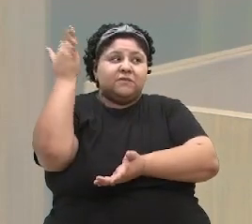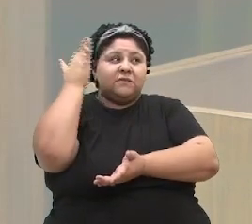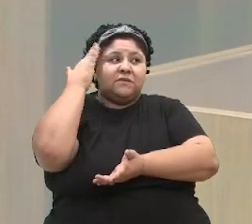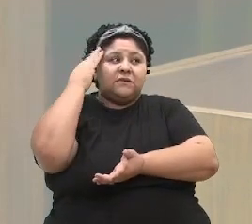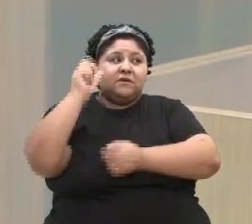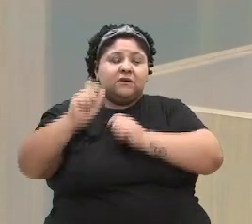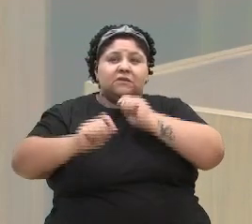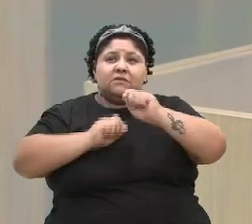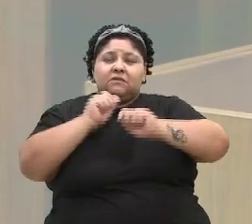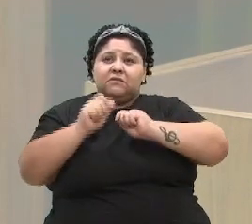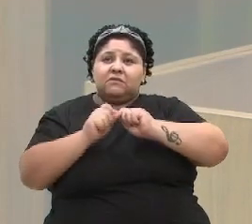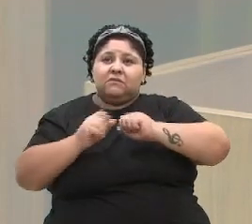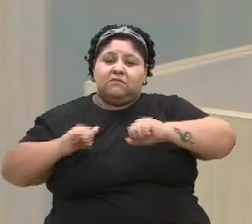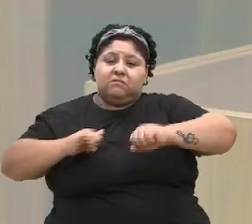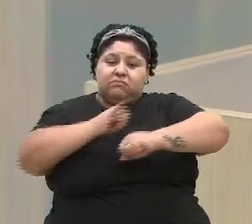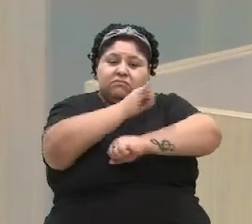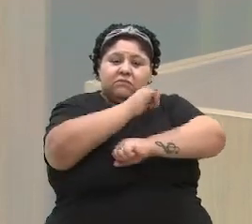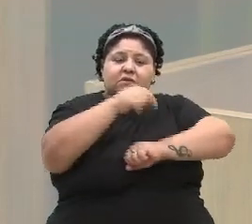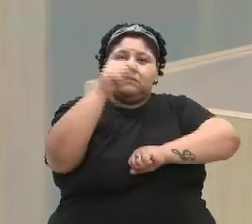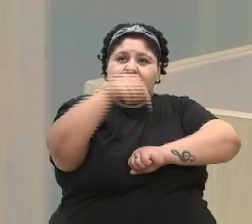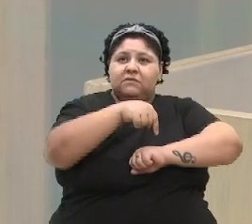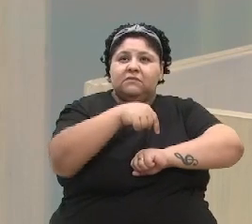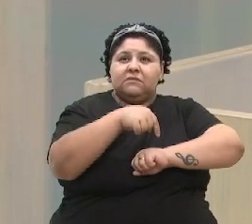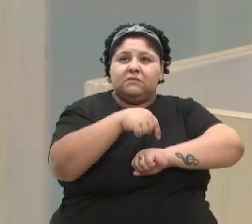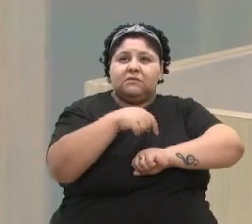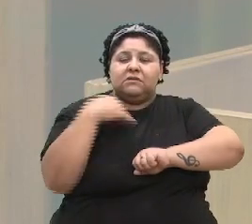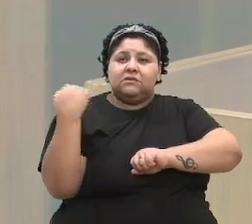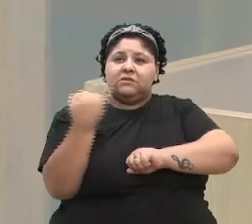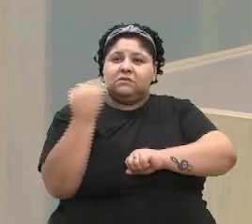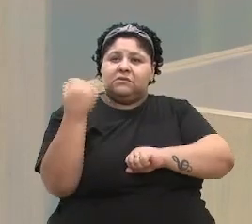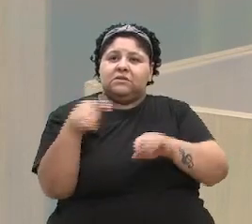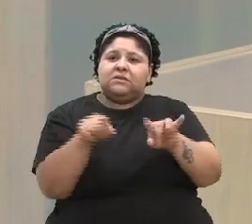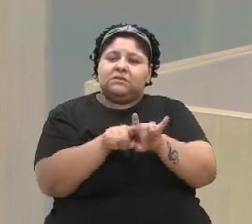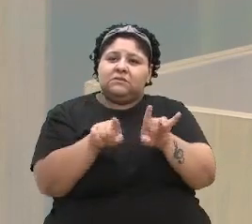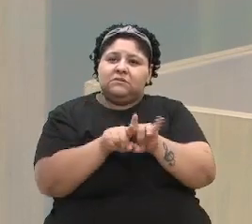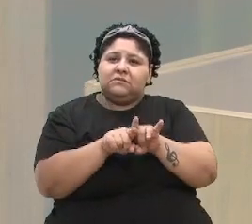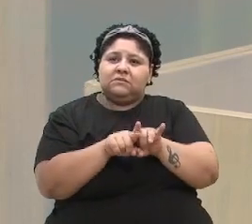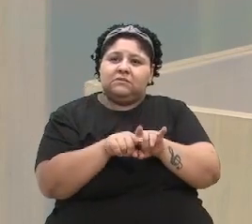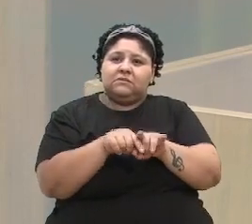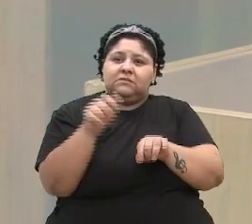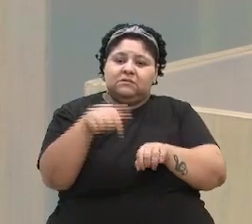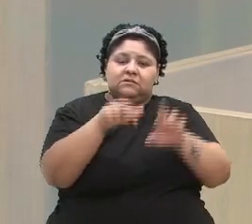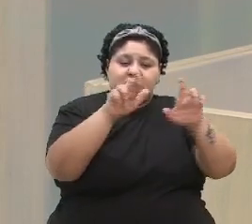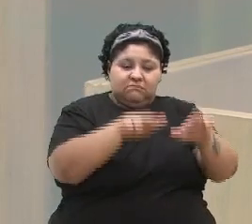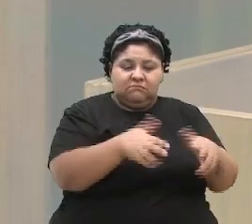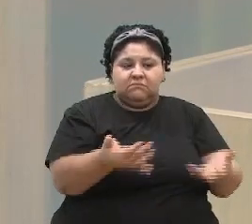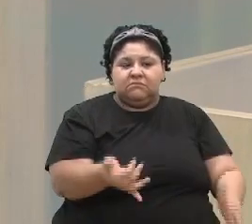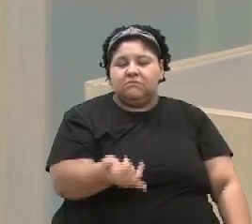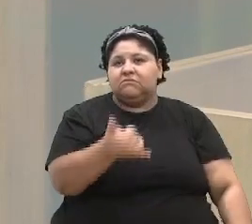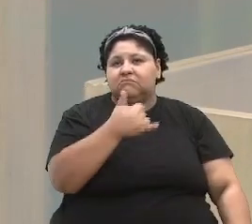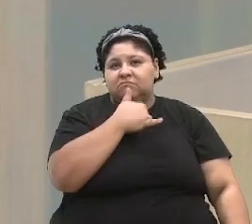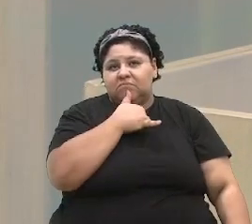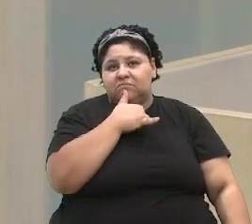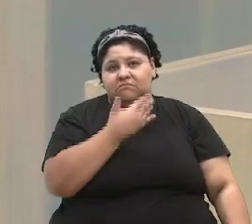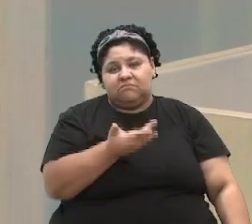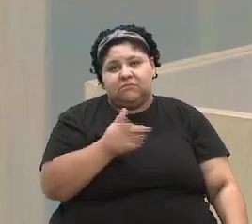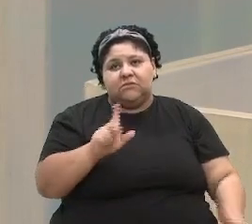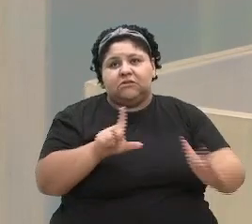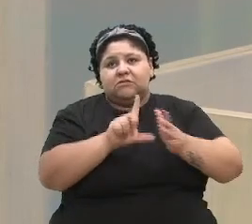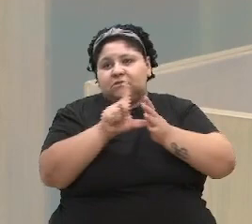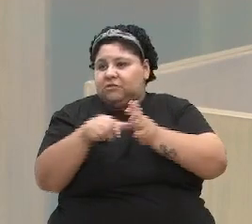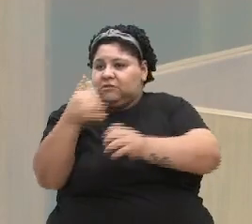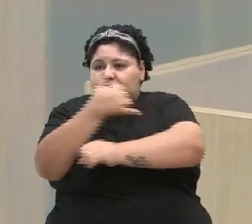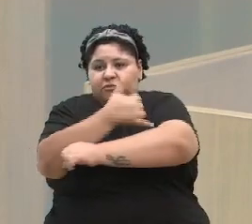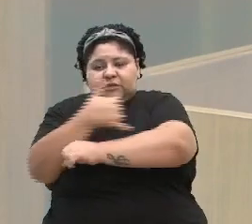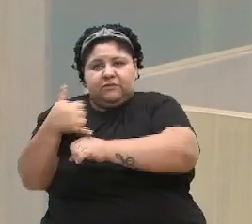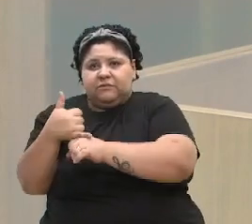esse aeroporto de Caxias do Sul, né, é importante para a nossa região. E, infelizmente, a gente, depois que passou a